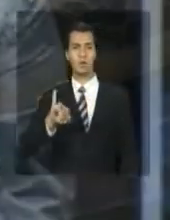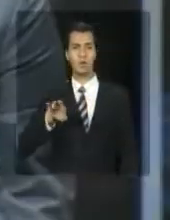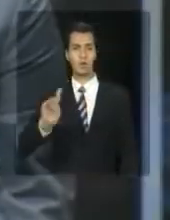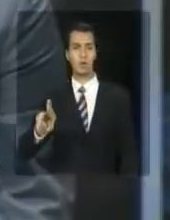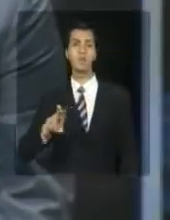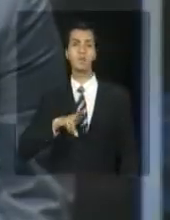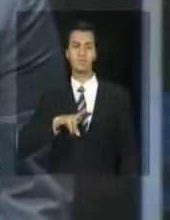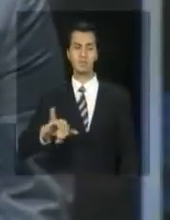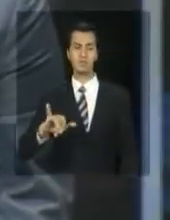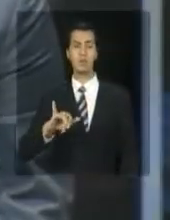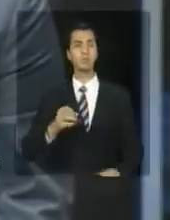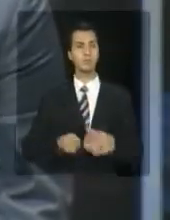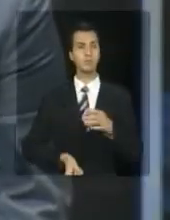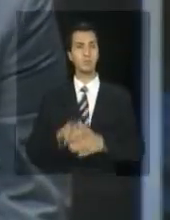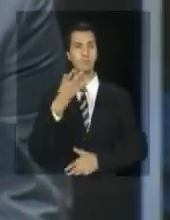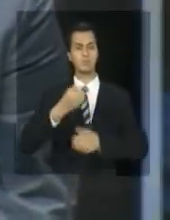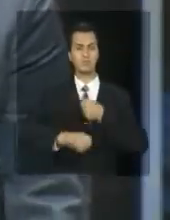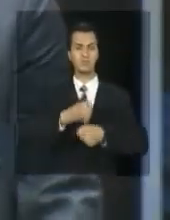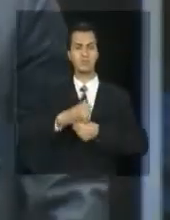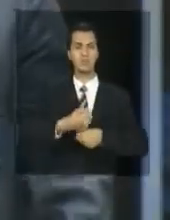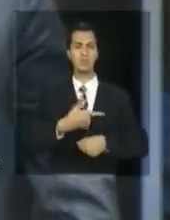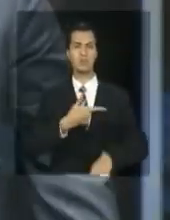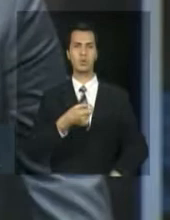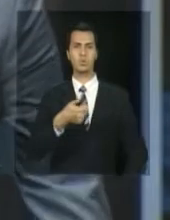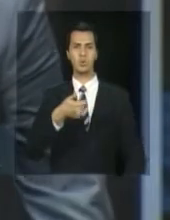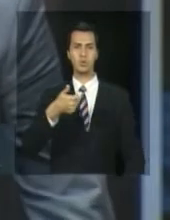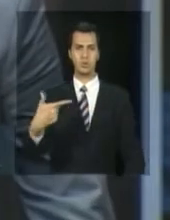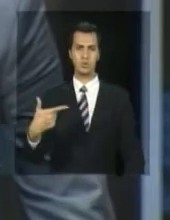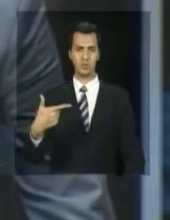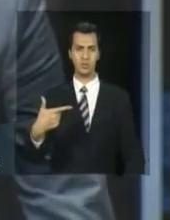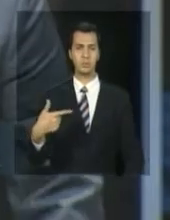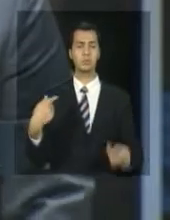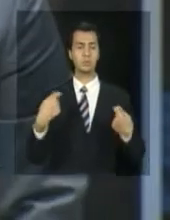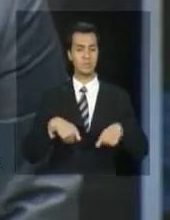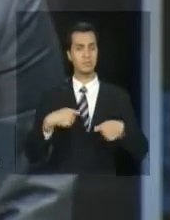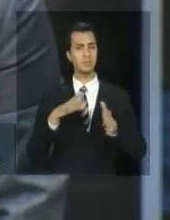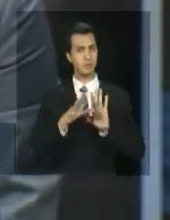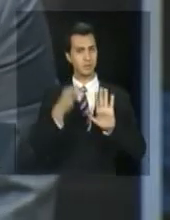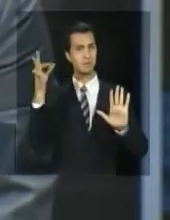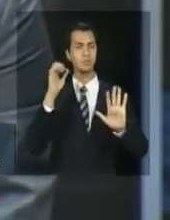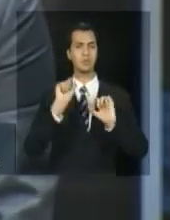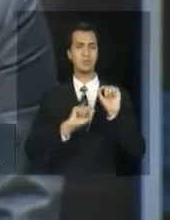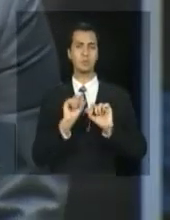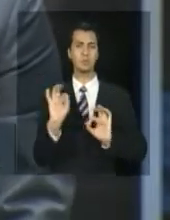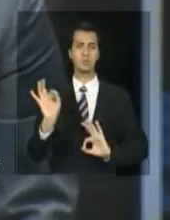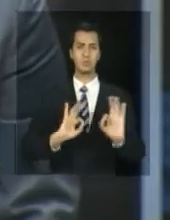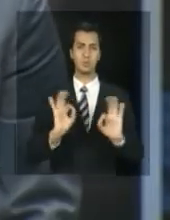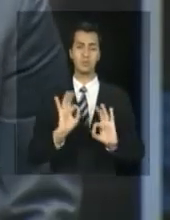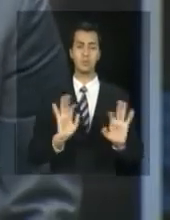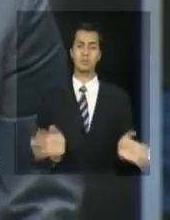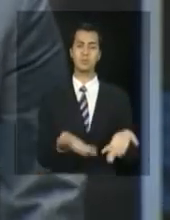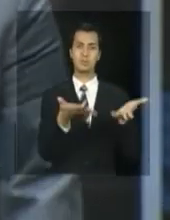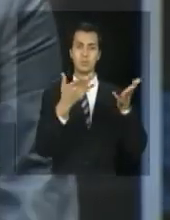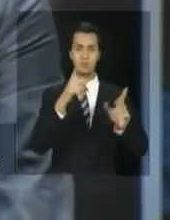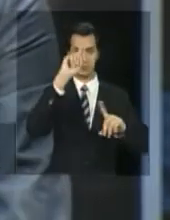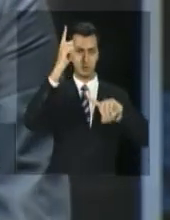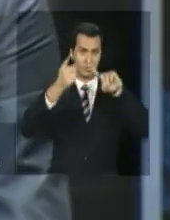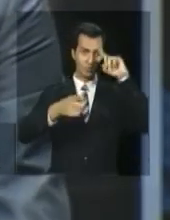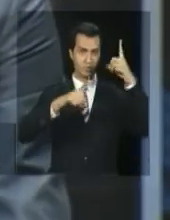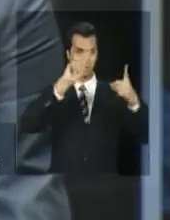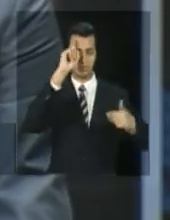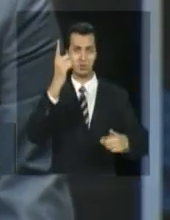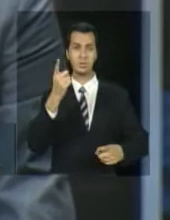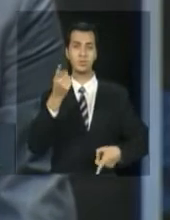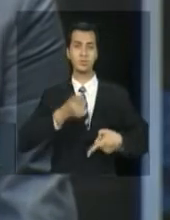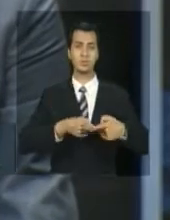impactos mais expressivos em 2012. Merecem destaque os programas de estímulo à inovação